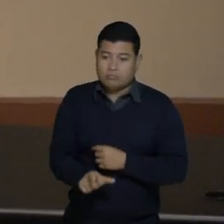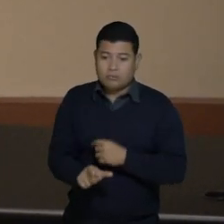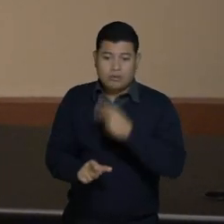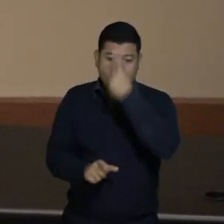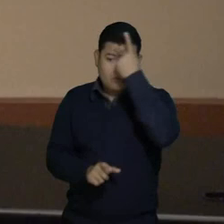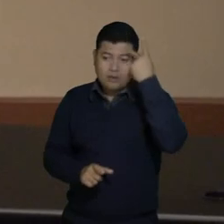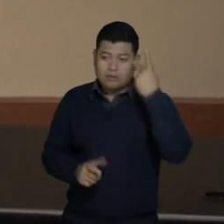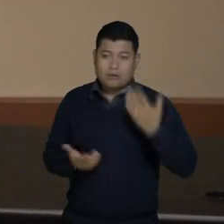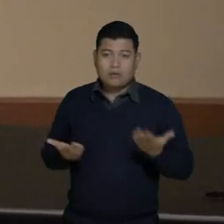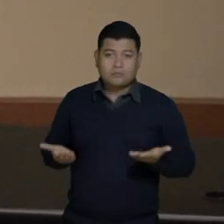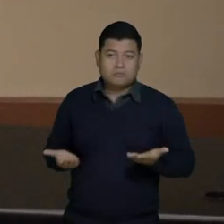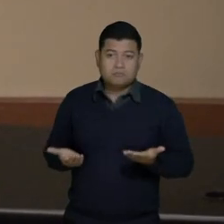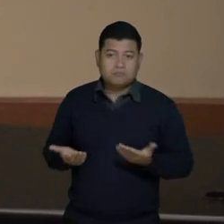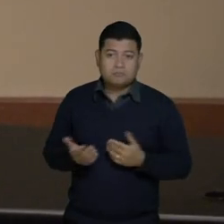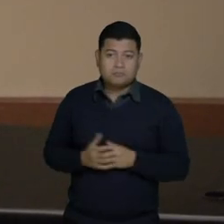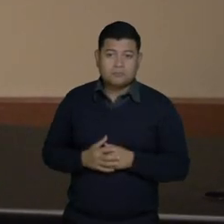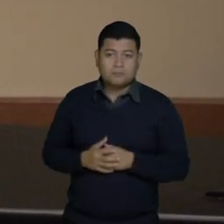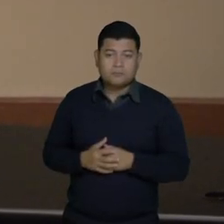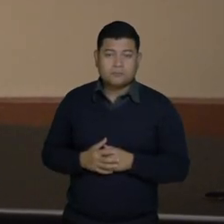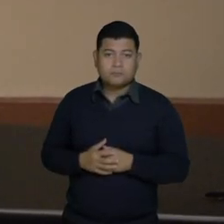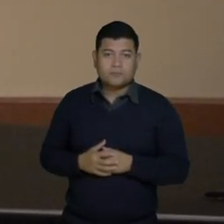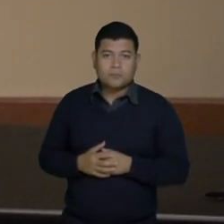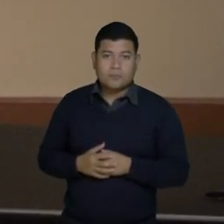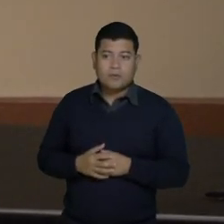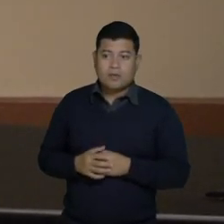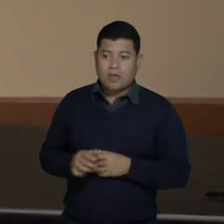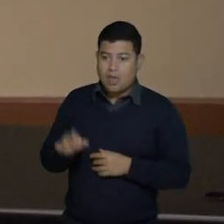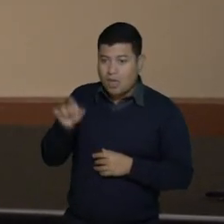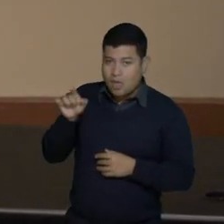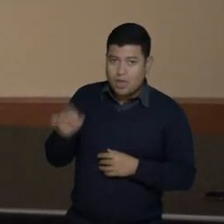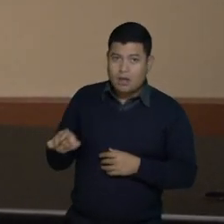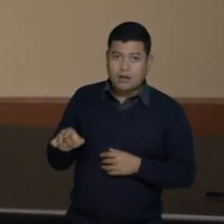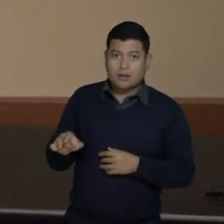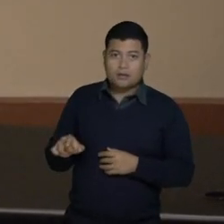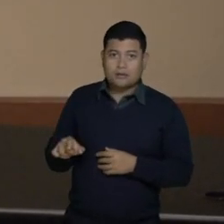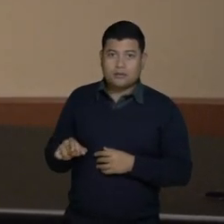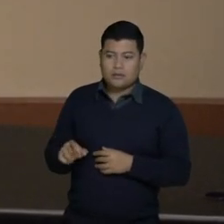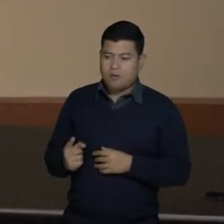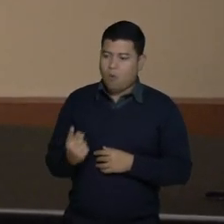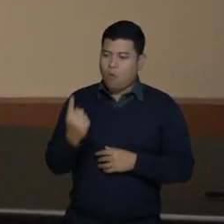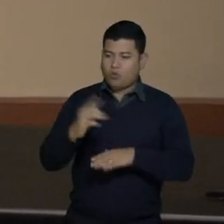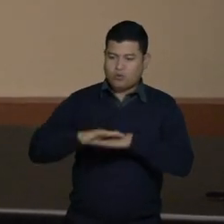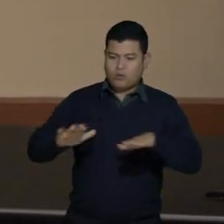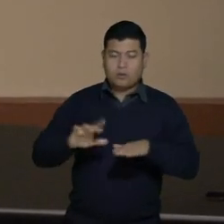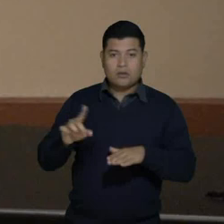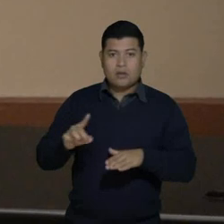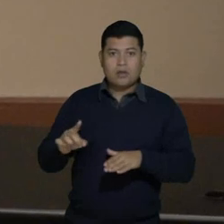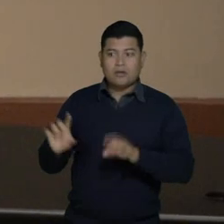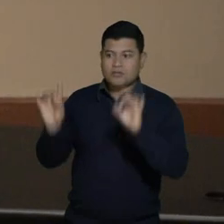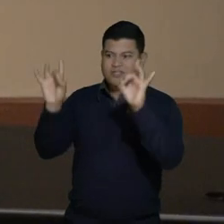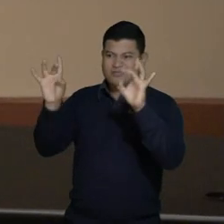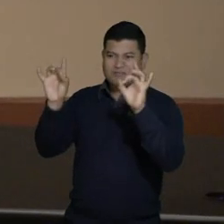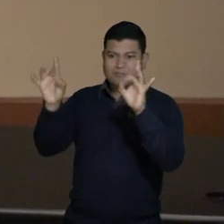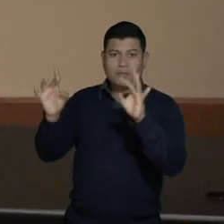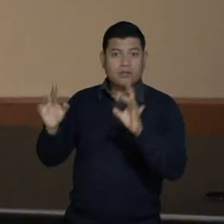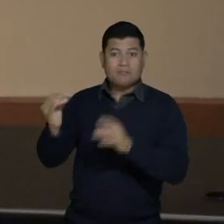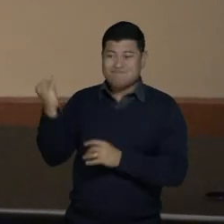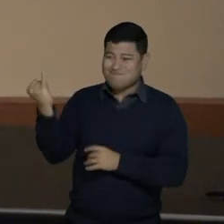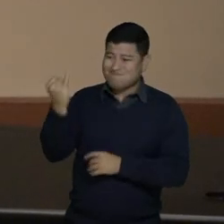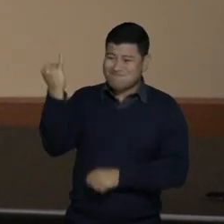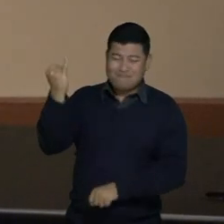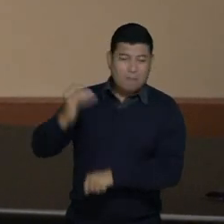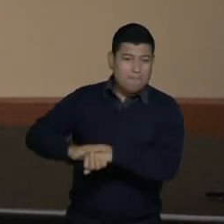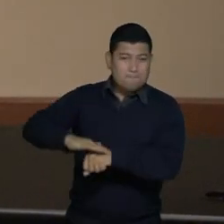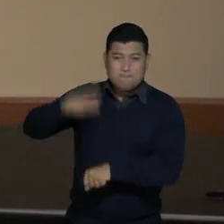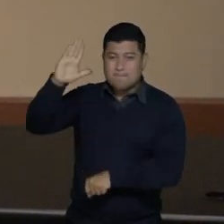pessoa ele é a pessoa mais importante que está